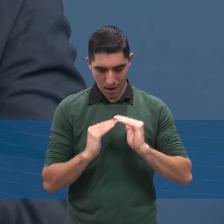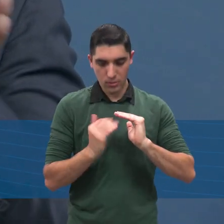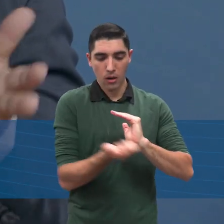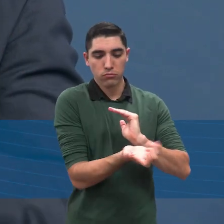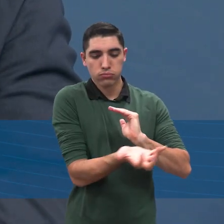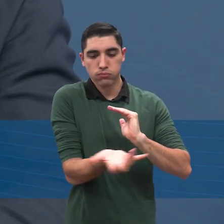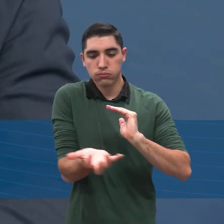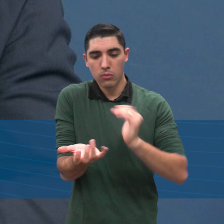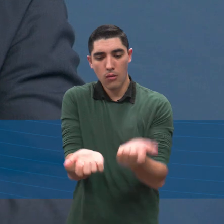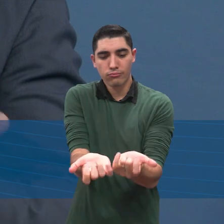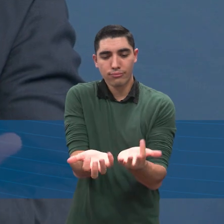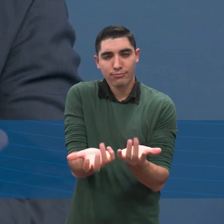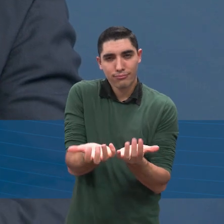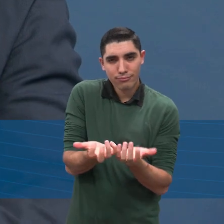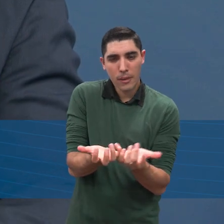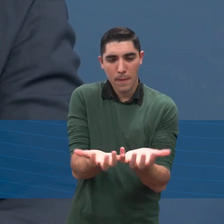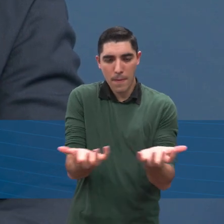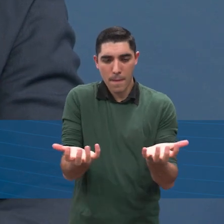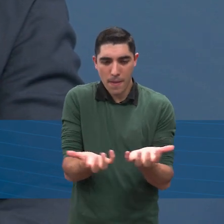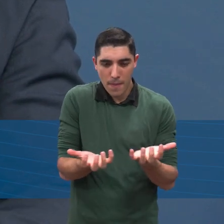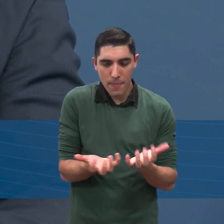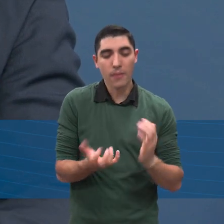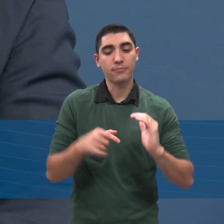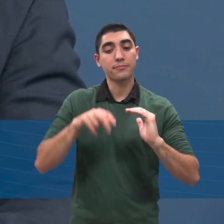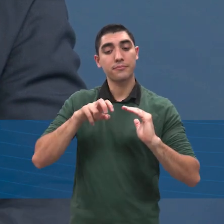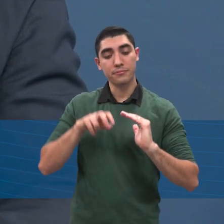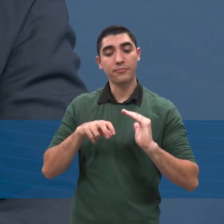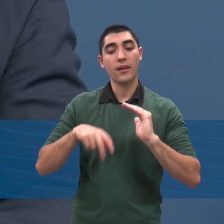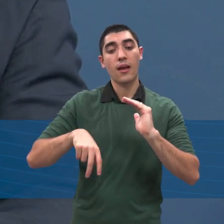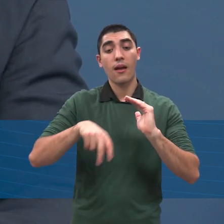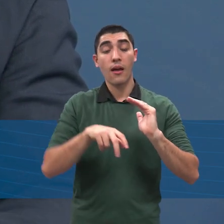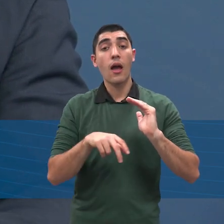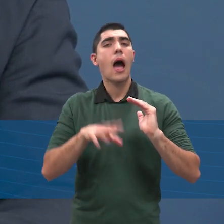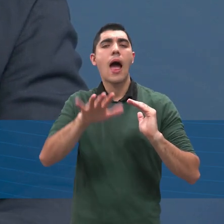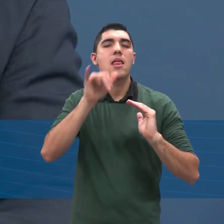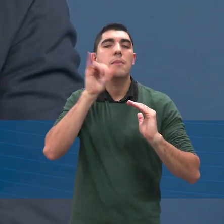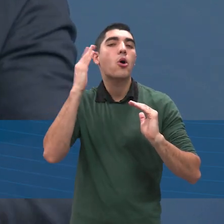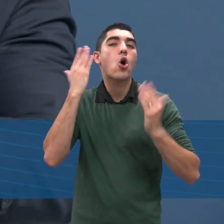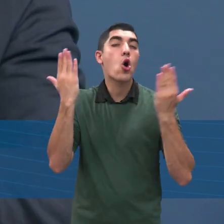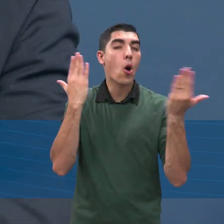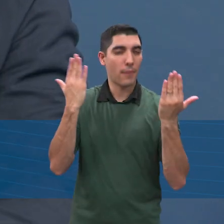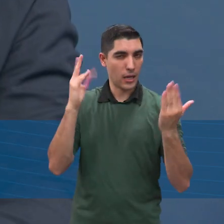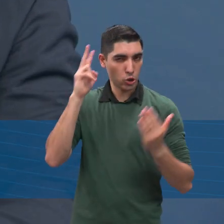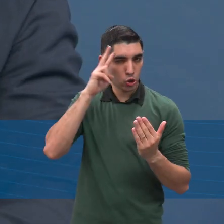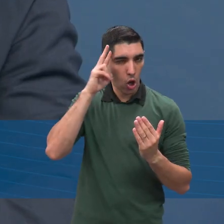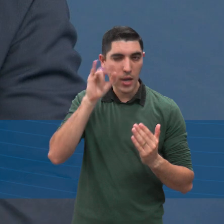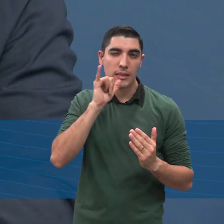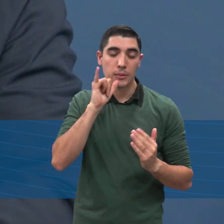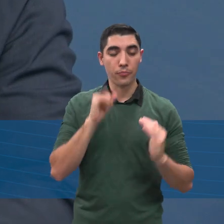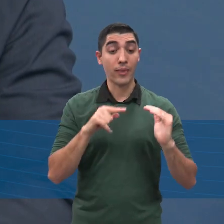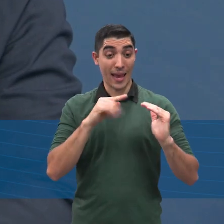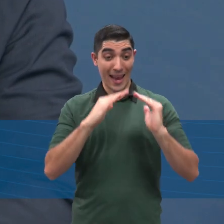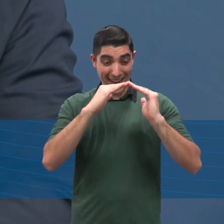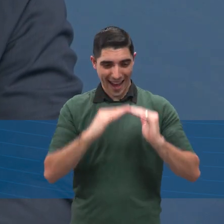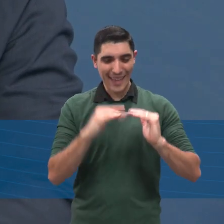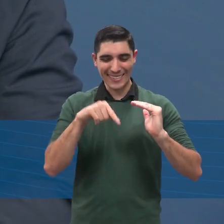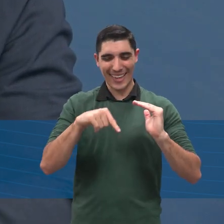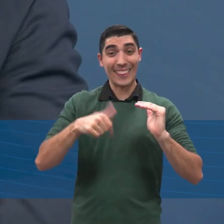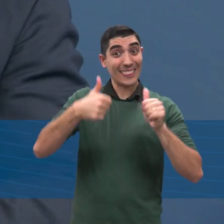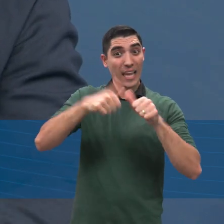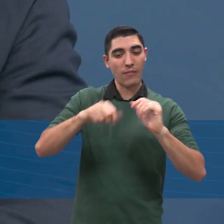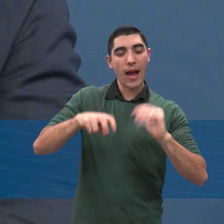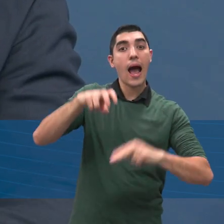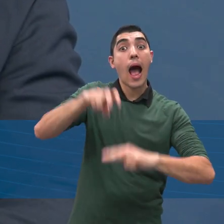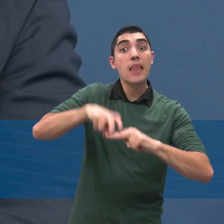eu imagino, não vou afirmar que isso aconteceu, né? Mas imagina assim, que um dia a cadeira da varanda sumiu. A